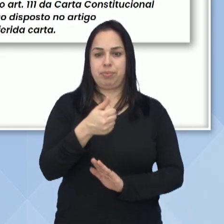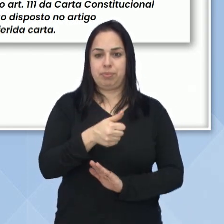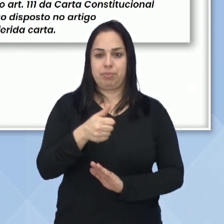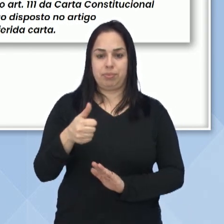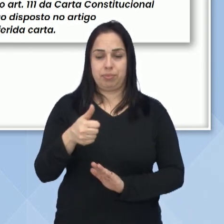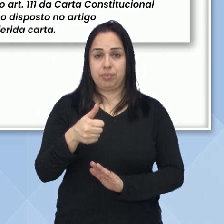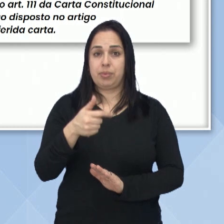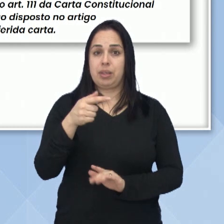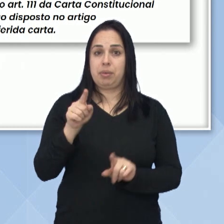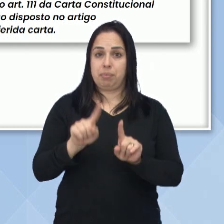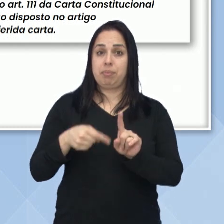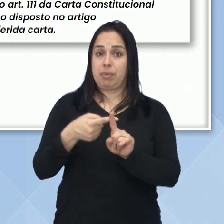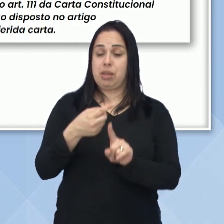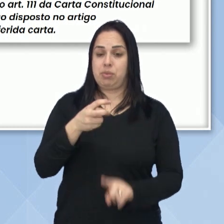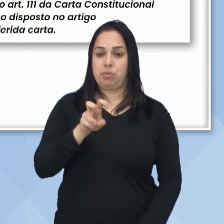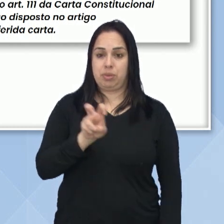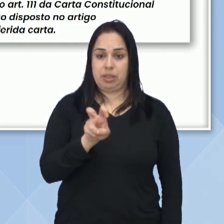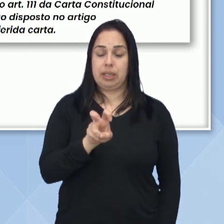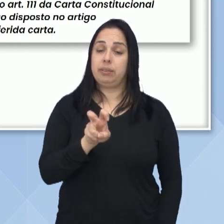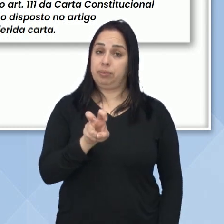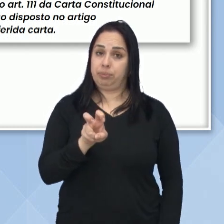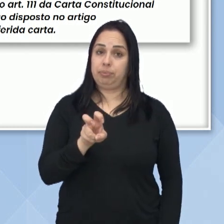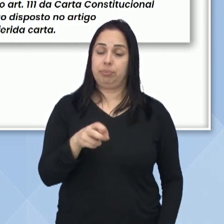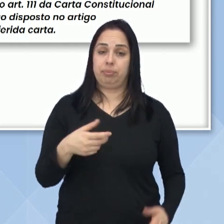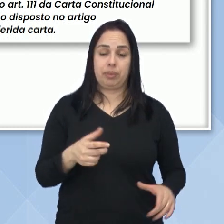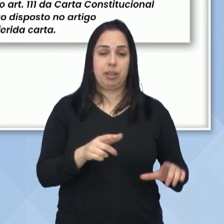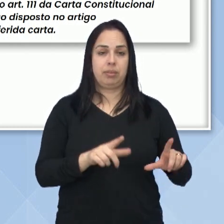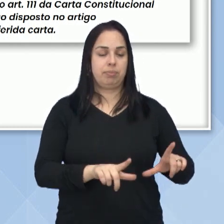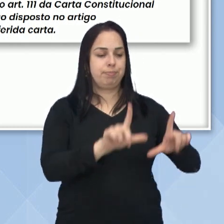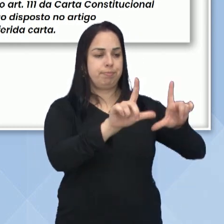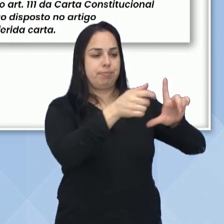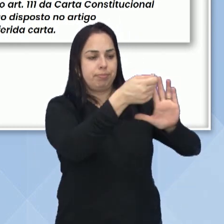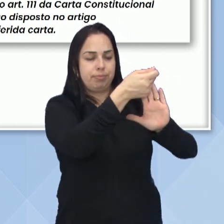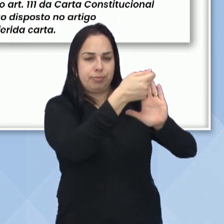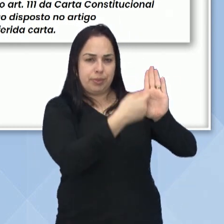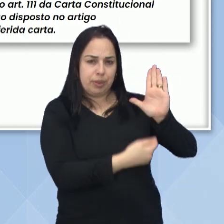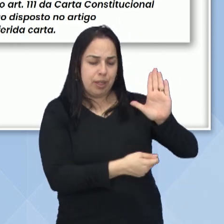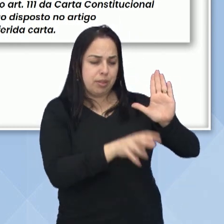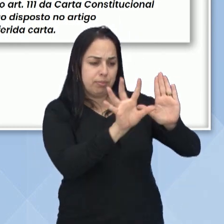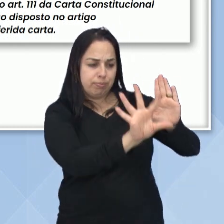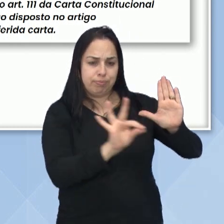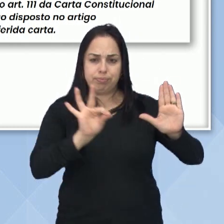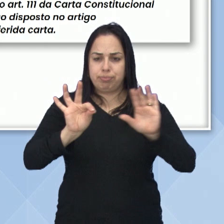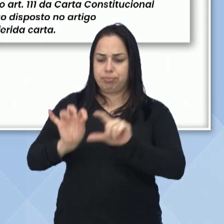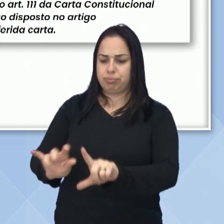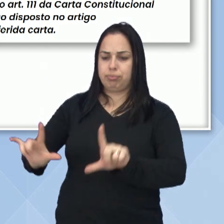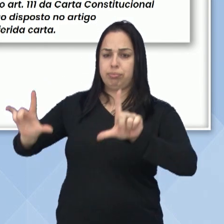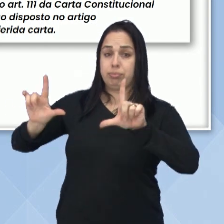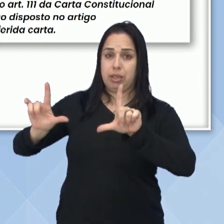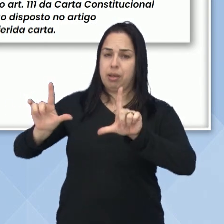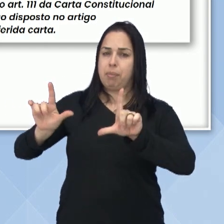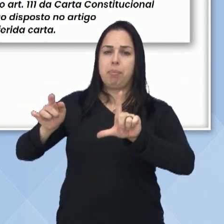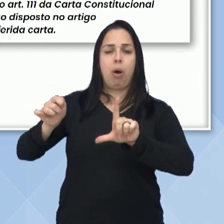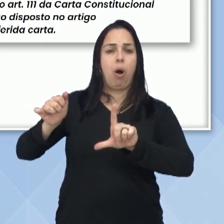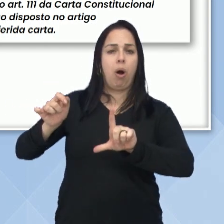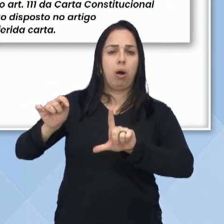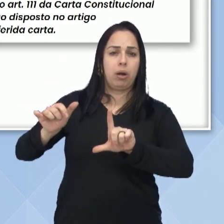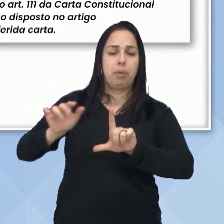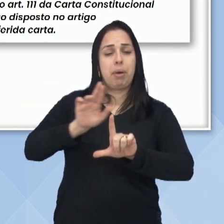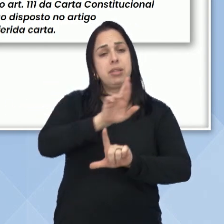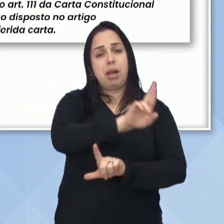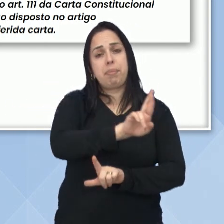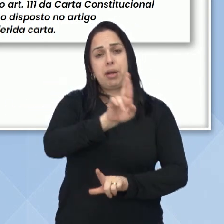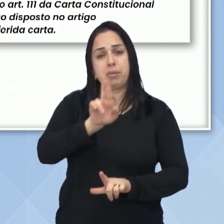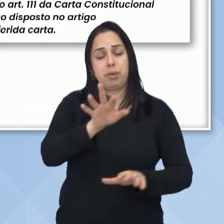da referida carta. Então, essa é uma parte muito pequena do parecer da assessoria jurídica